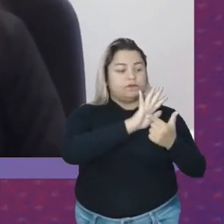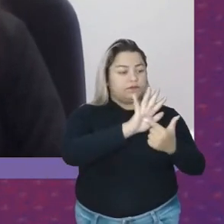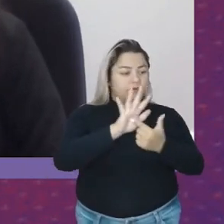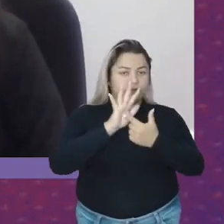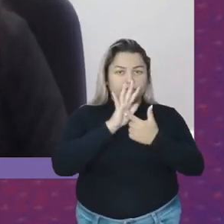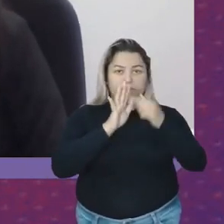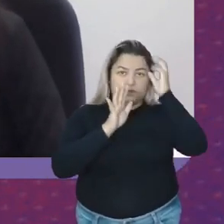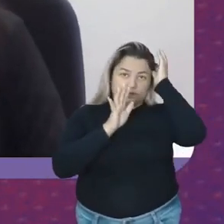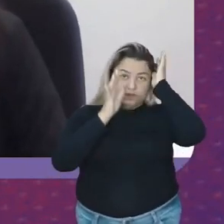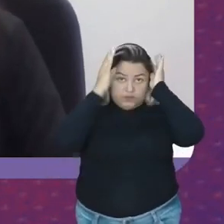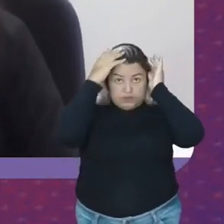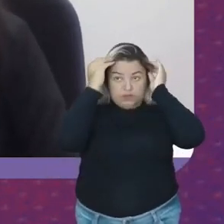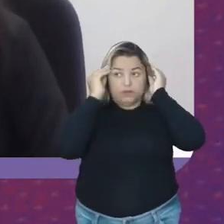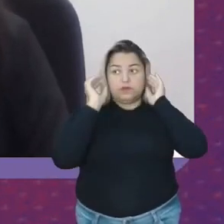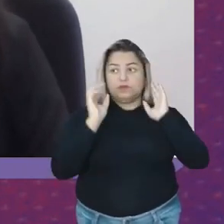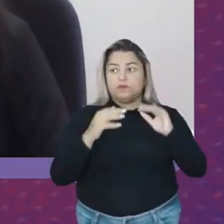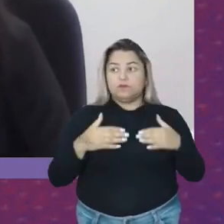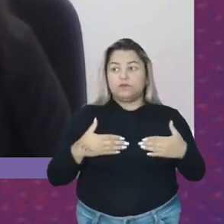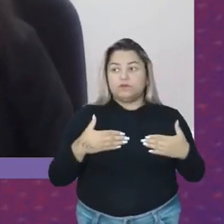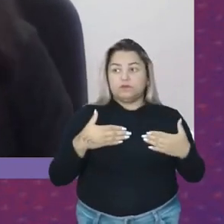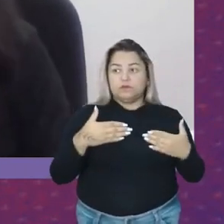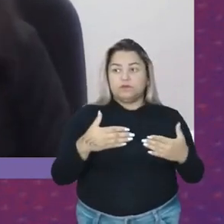esse ministério fará